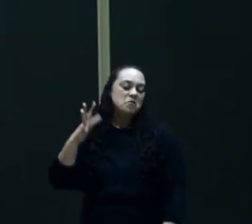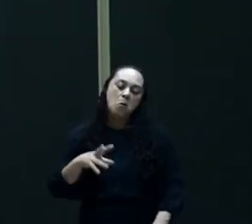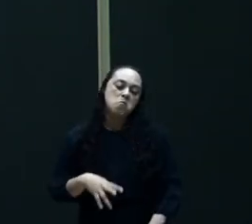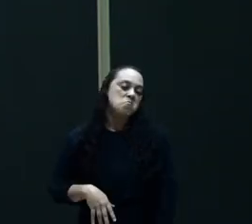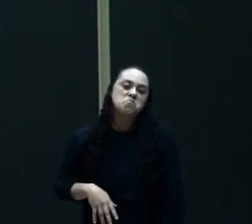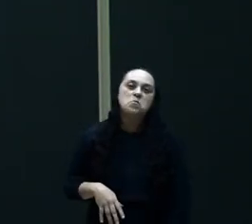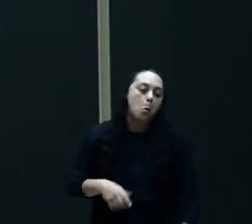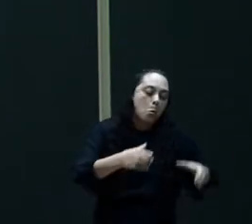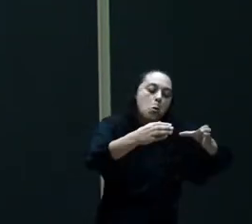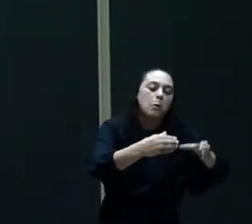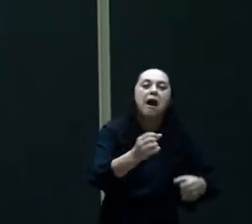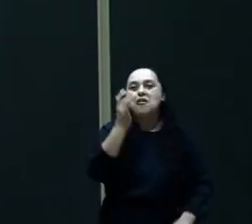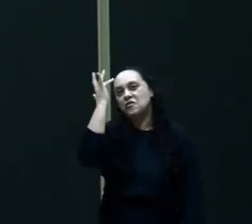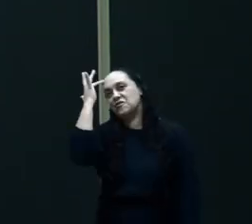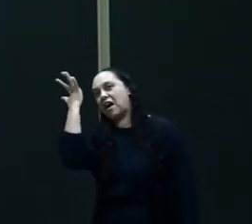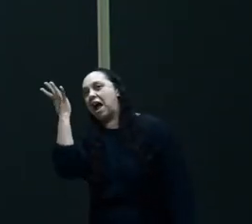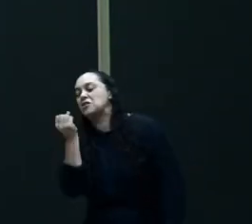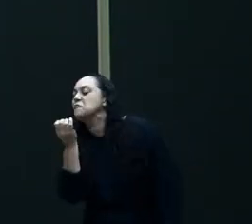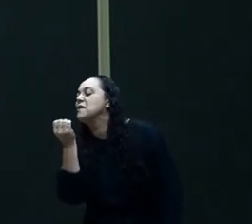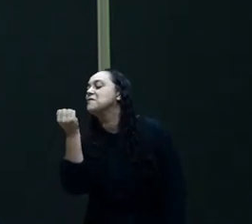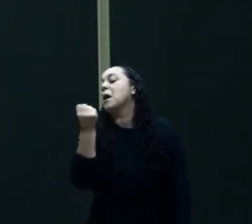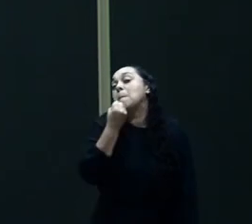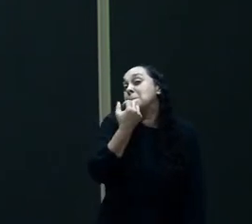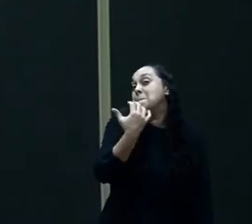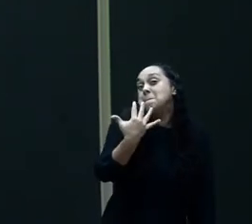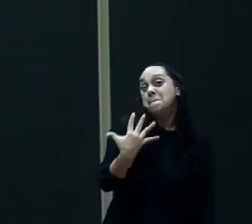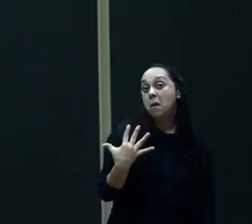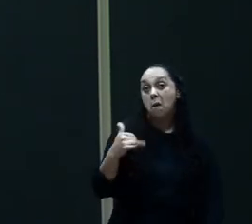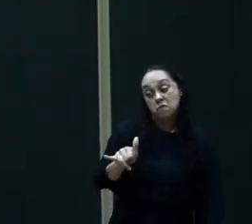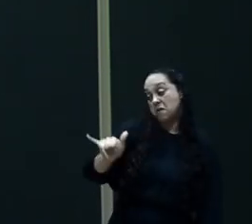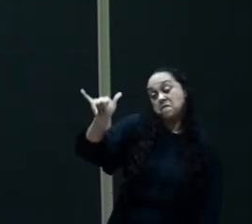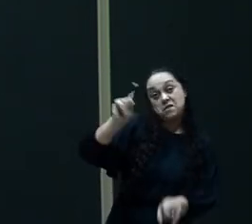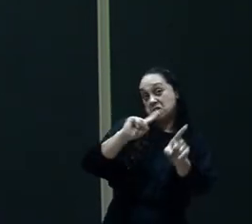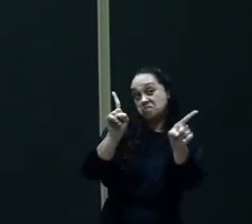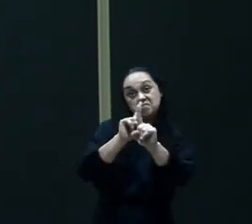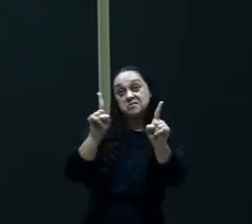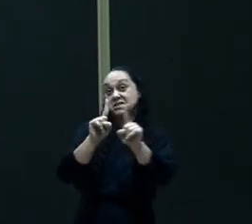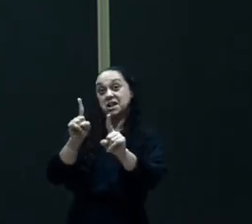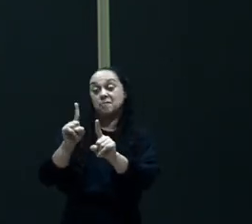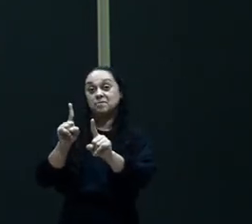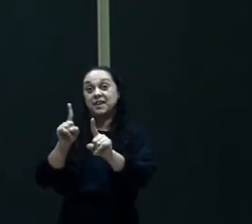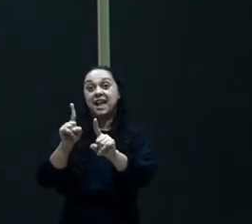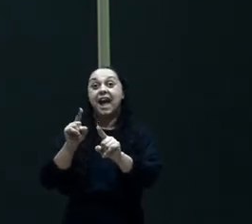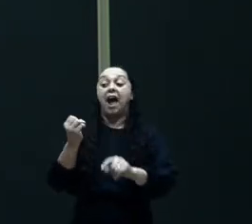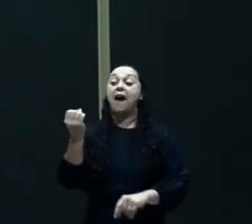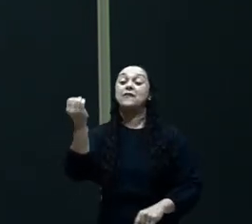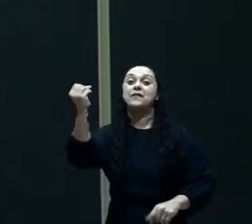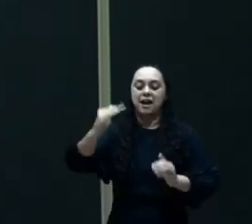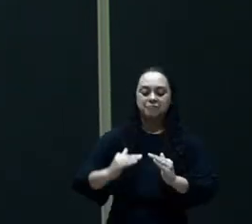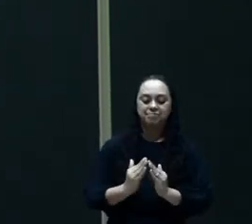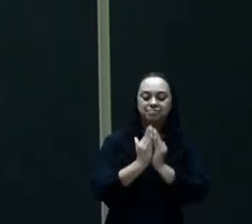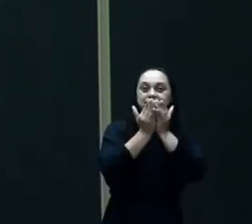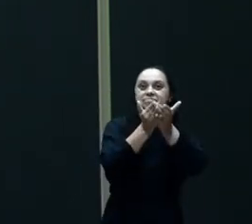viagem rápida mas pegam um navio e colocam os presos nesse